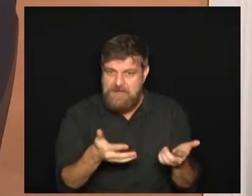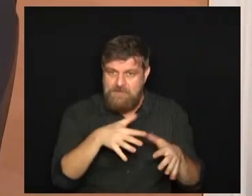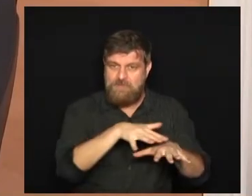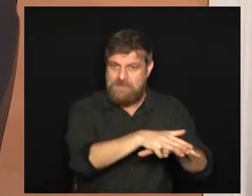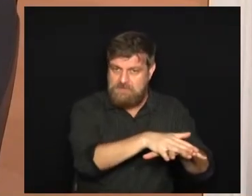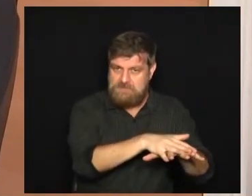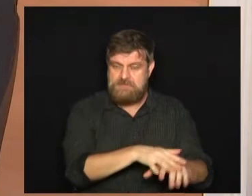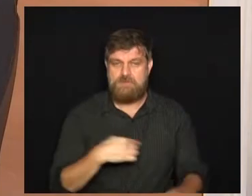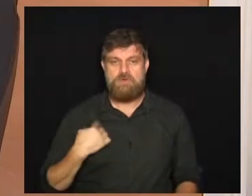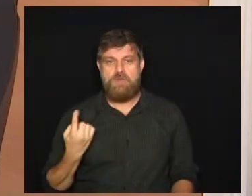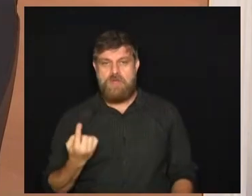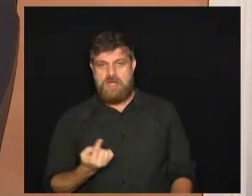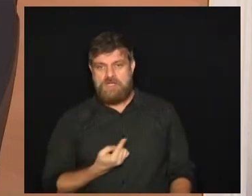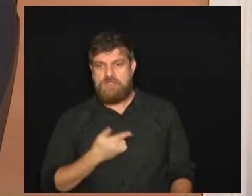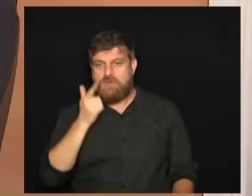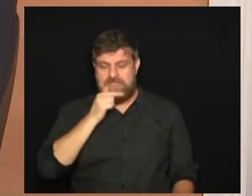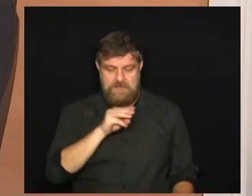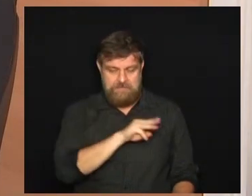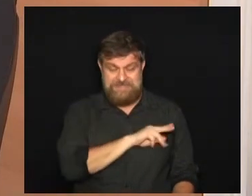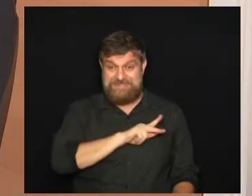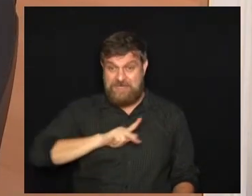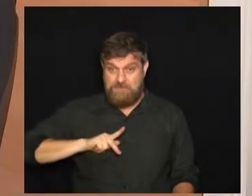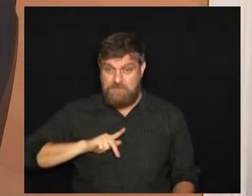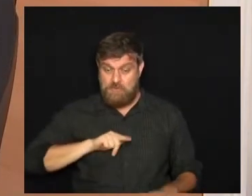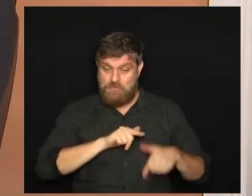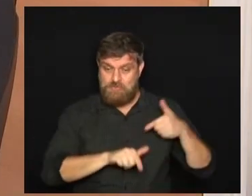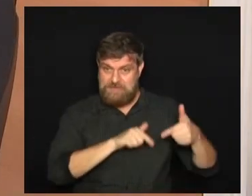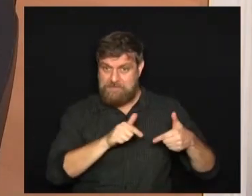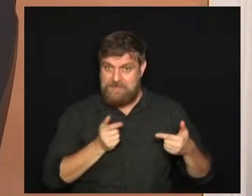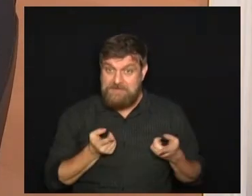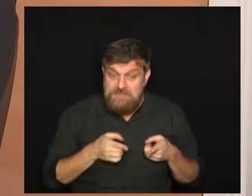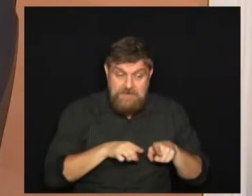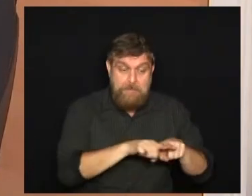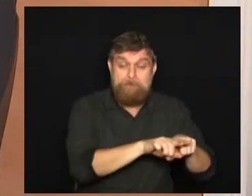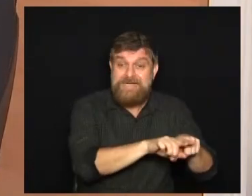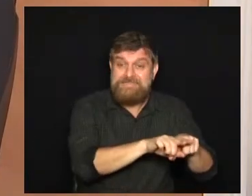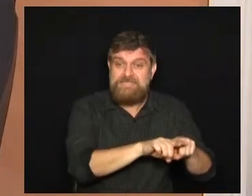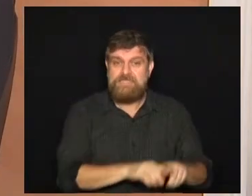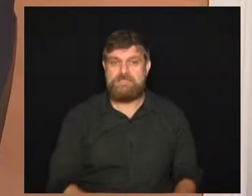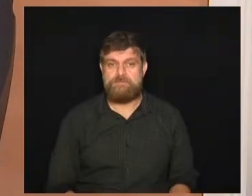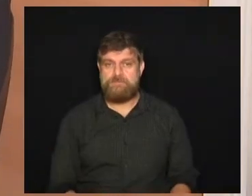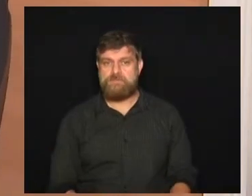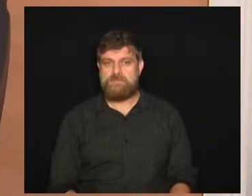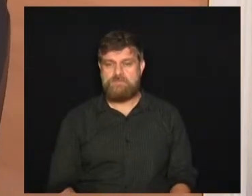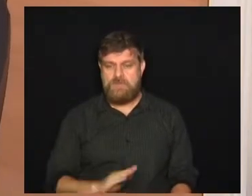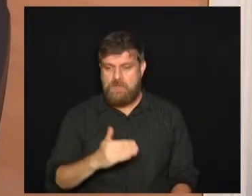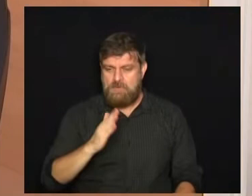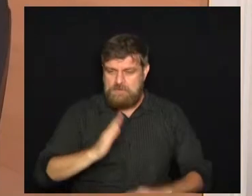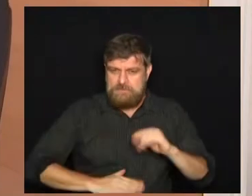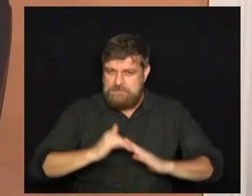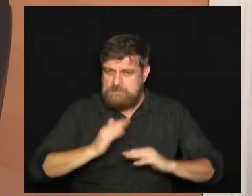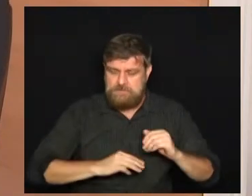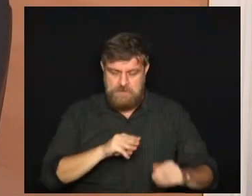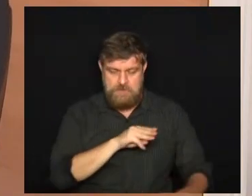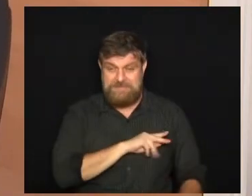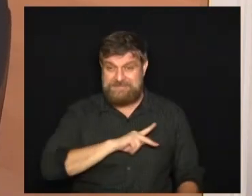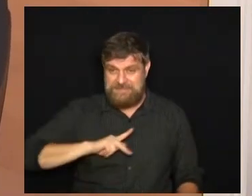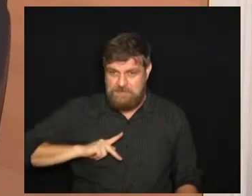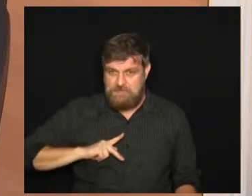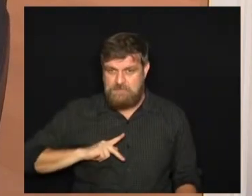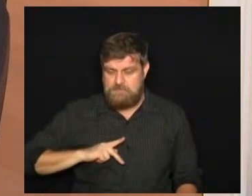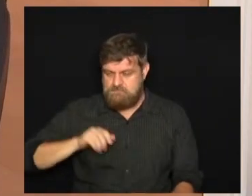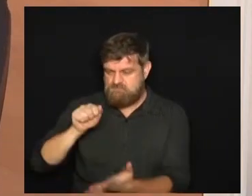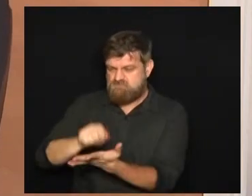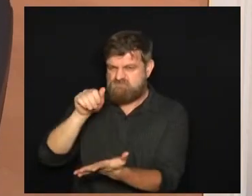faz em parceria com o Ministério Público do Trabalho. Quando tem essas ações, que ao invés do Ministério Público do Trabalho